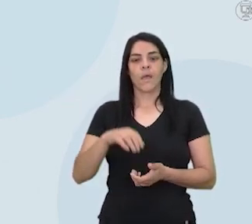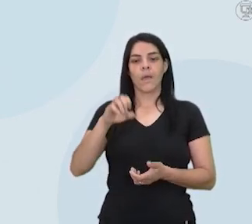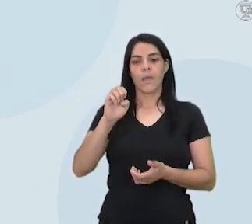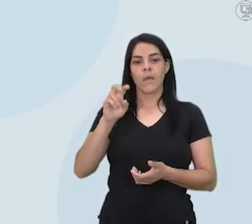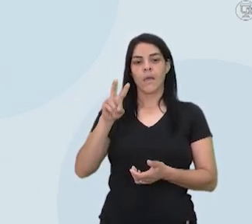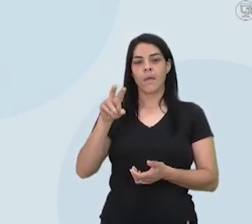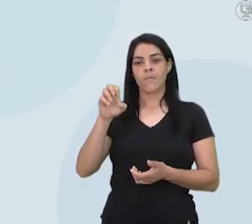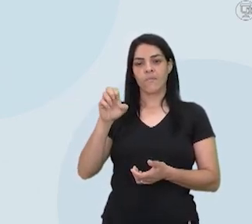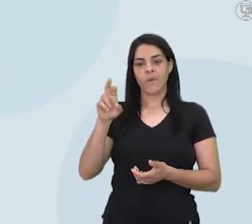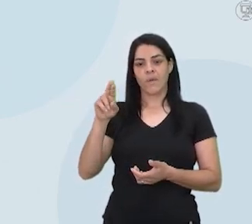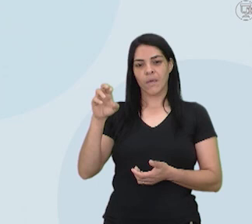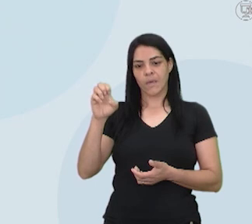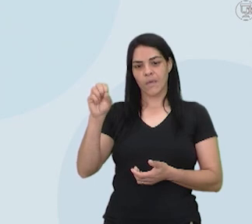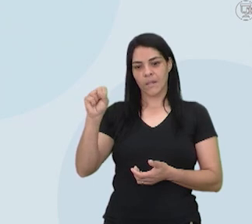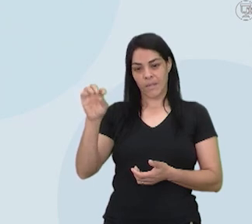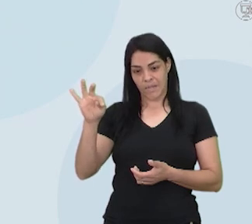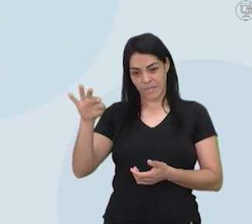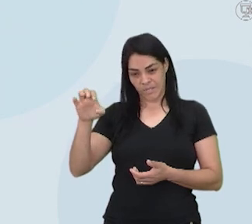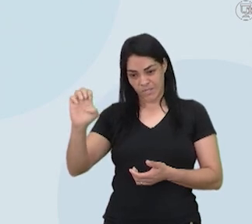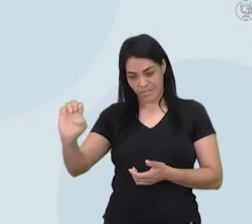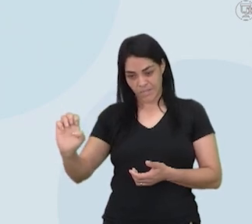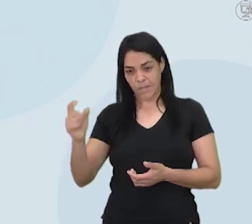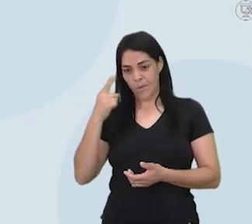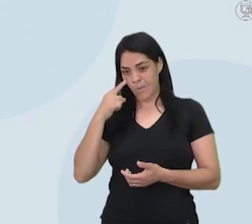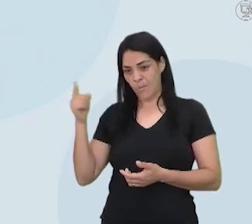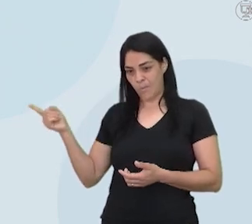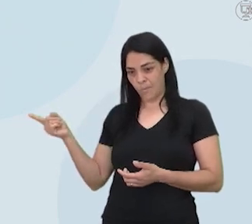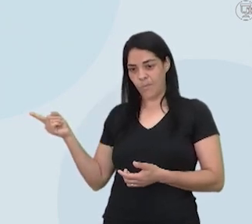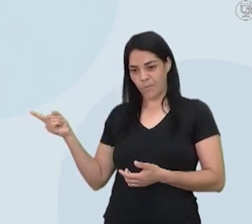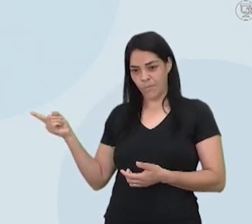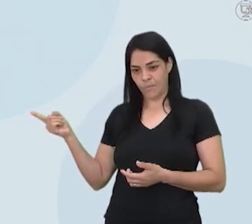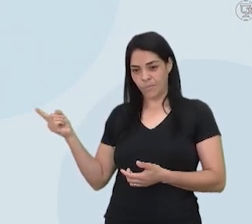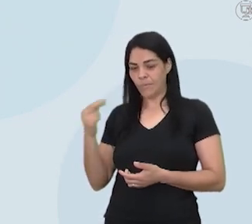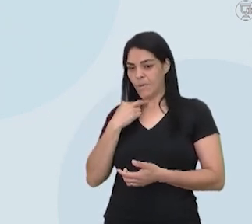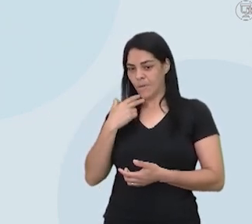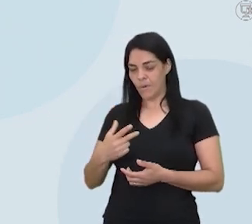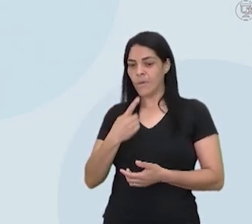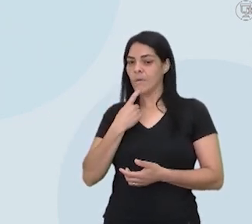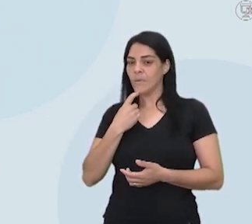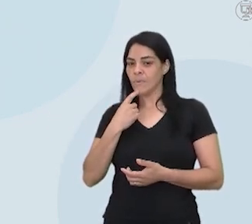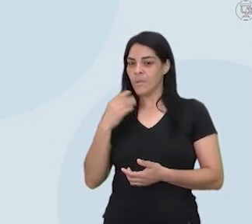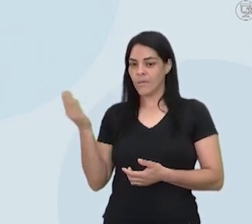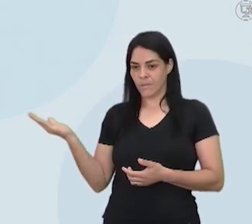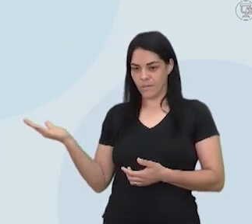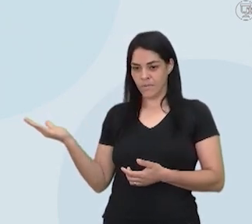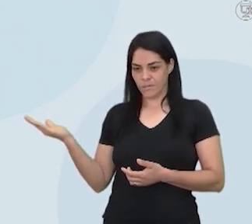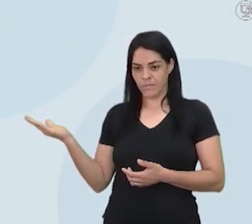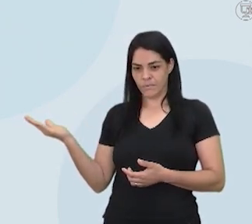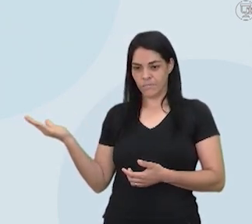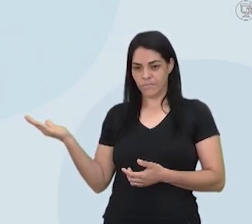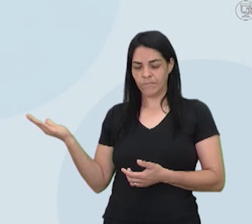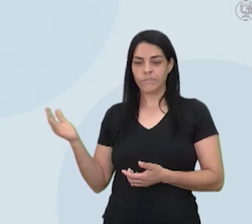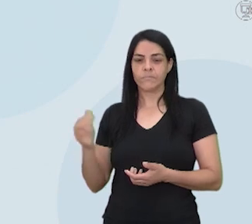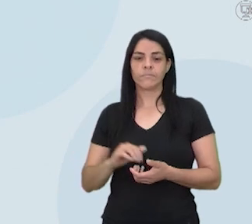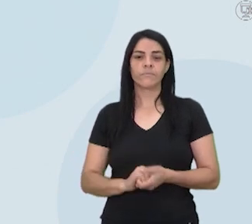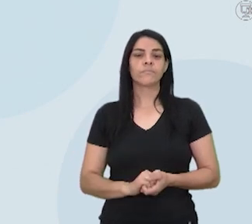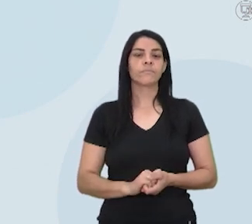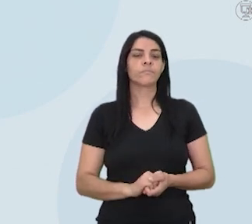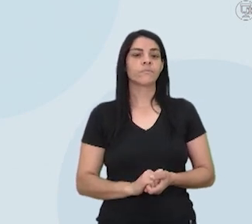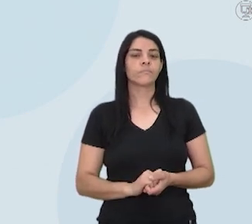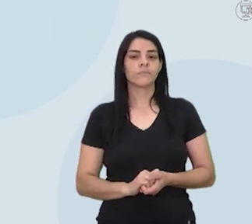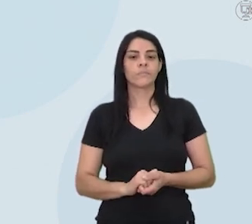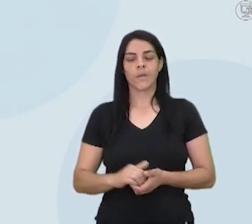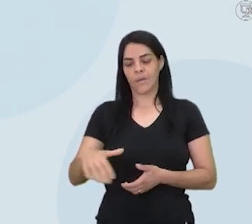até aqui, ó. E aí você teria mais um espaço até atingir realmente o fim da Fossa Mariana. Tá certo?